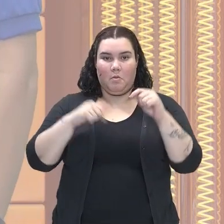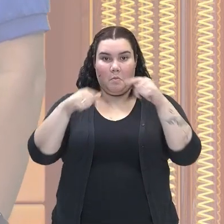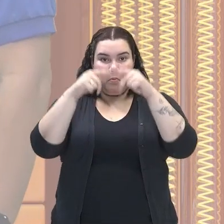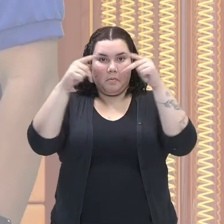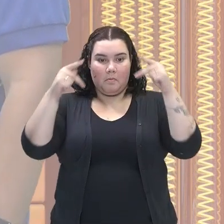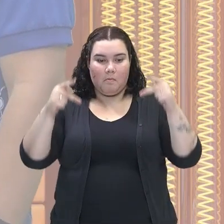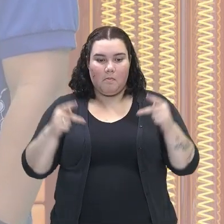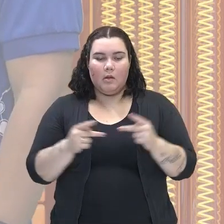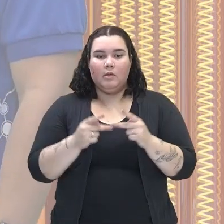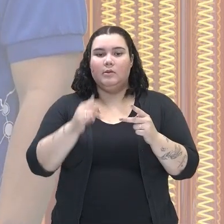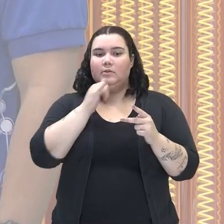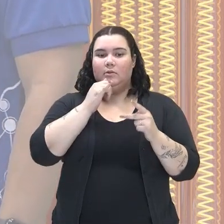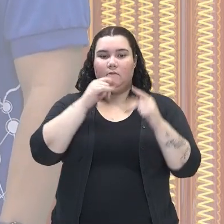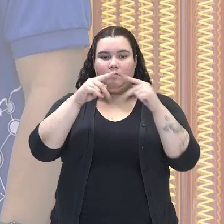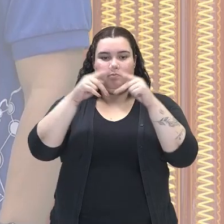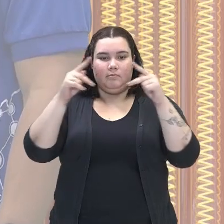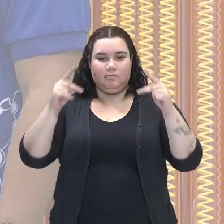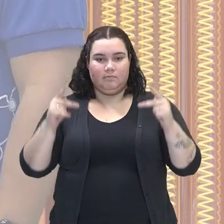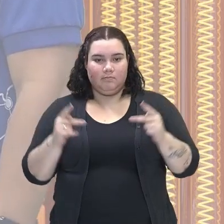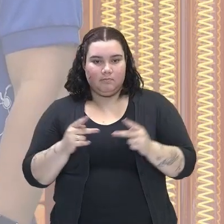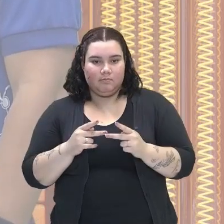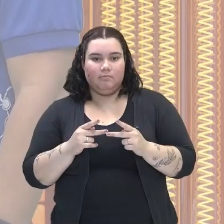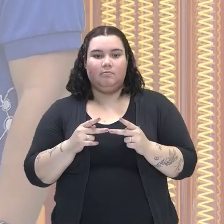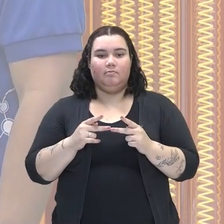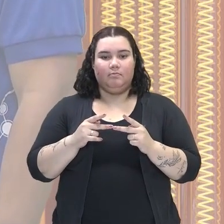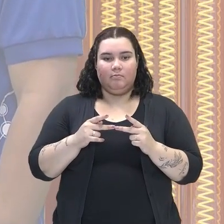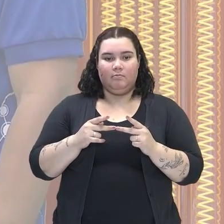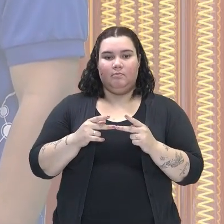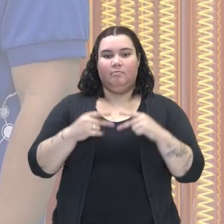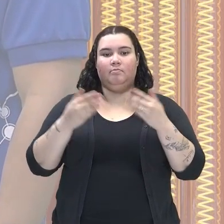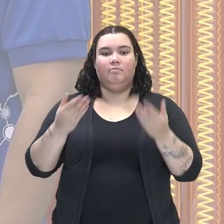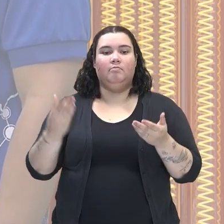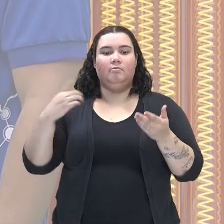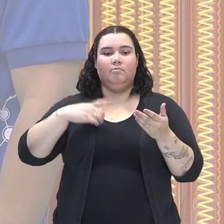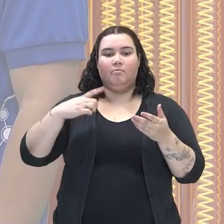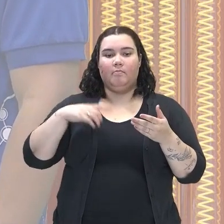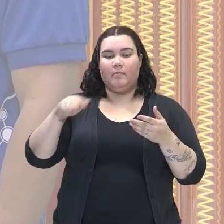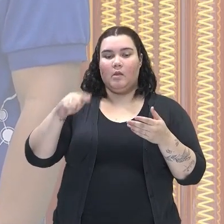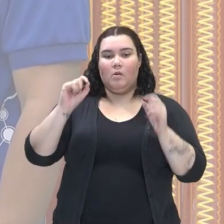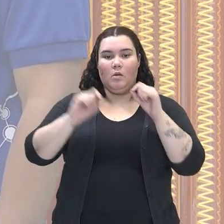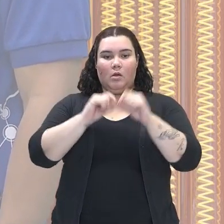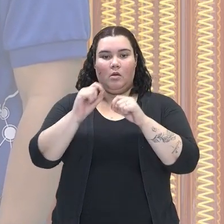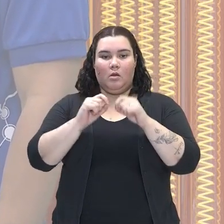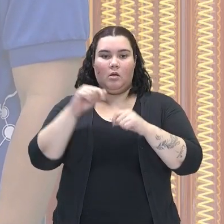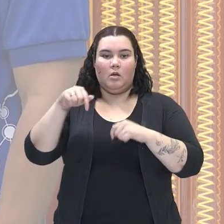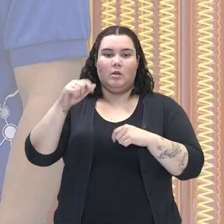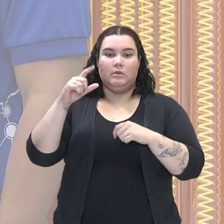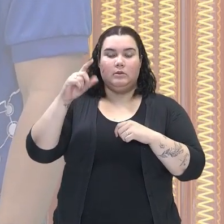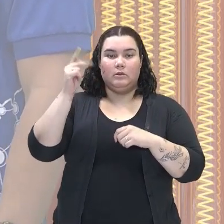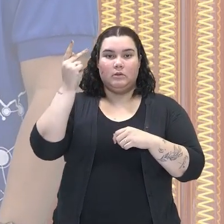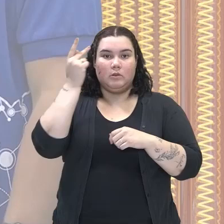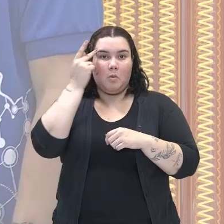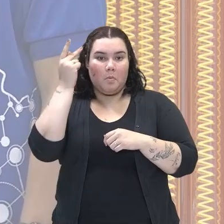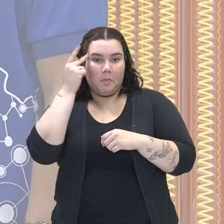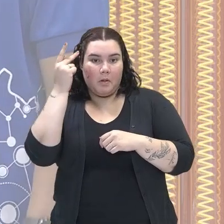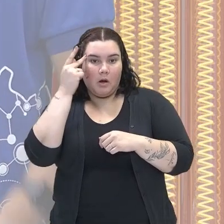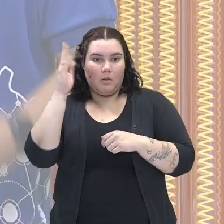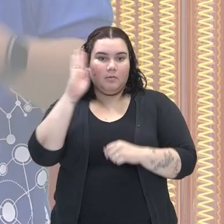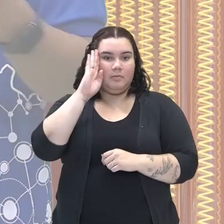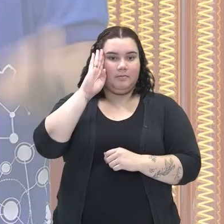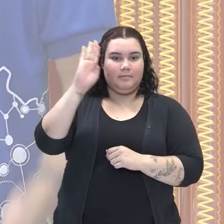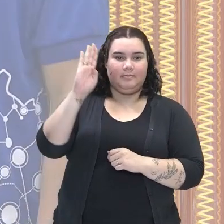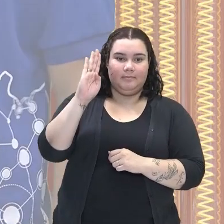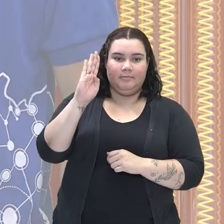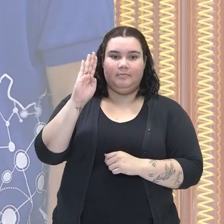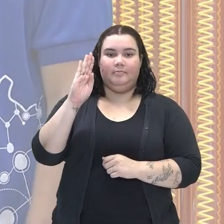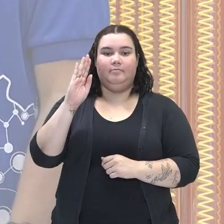fosse uma pizza de produção industrial, só o estado de São Paulo, de acordo aqui com a legenda, né, ele